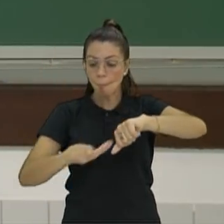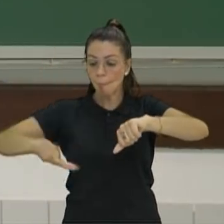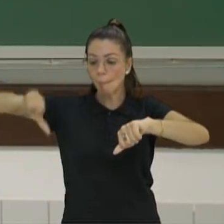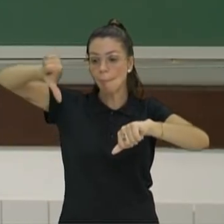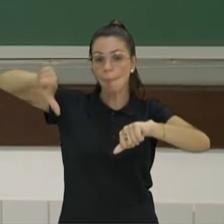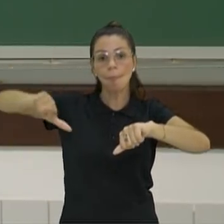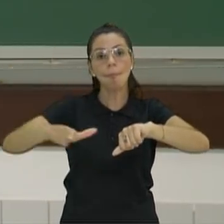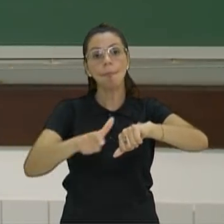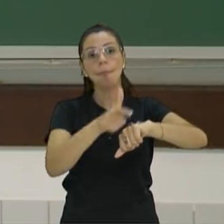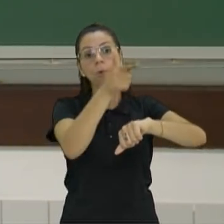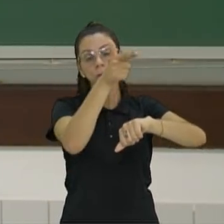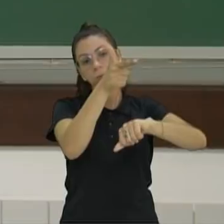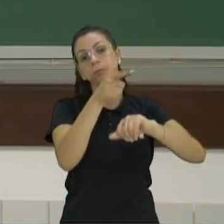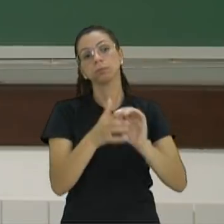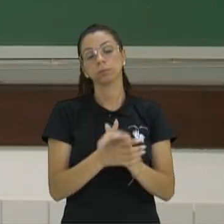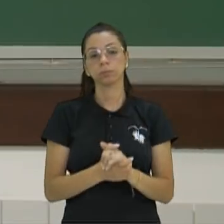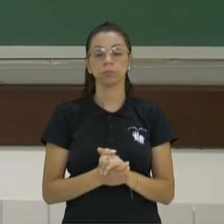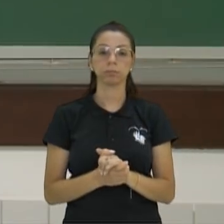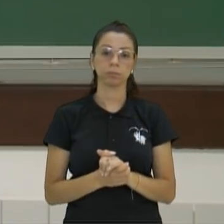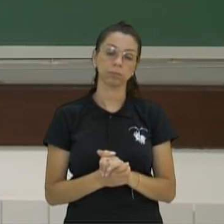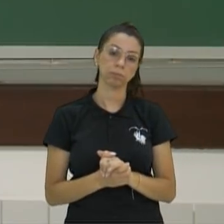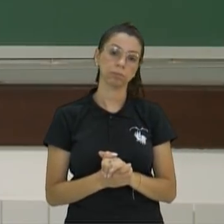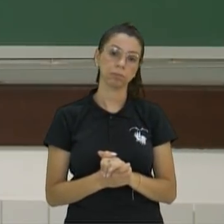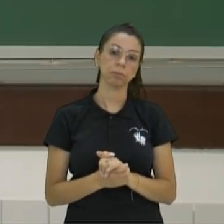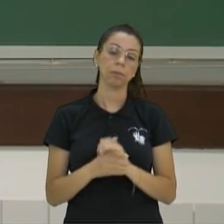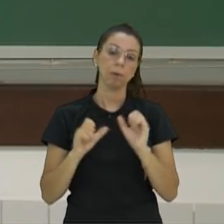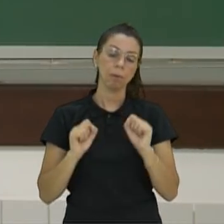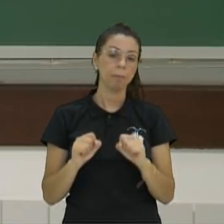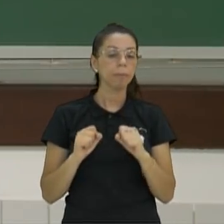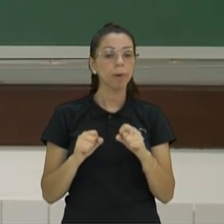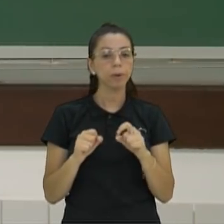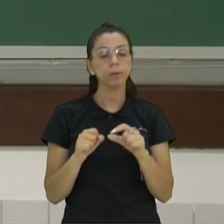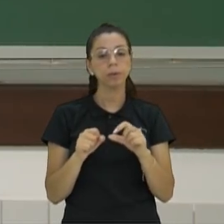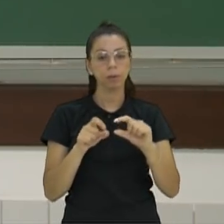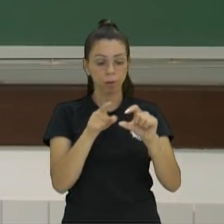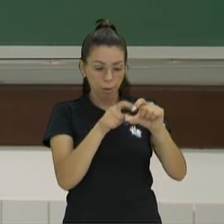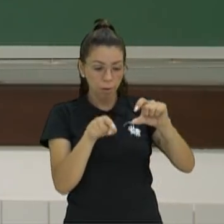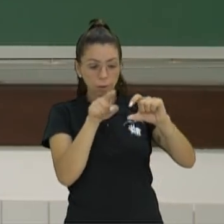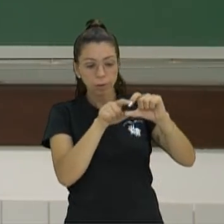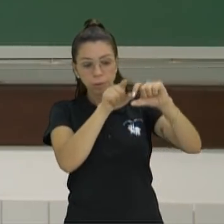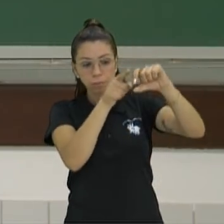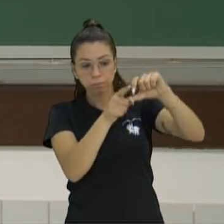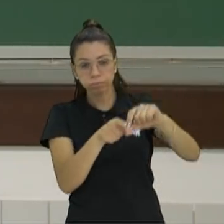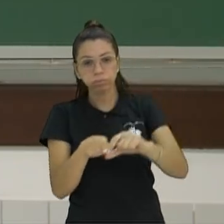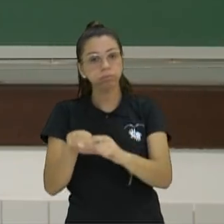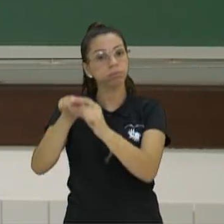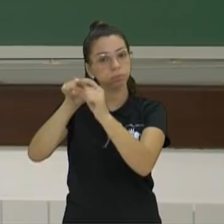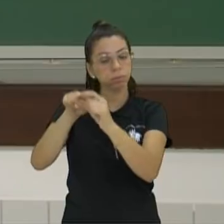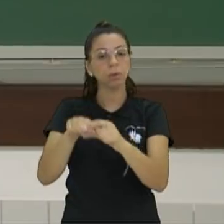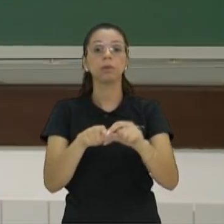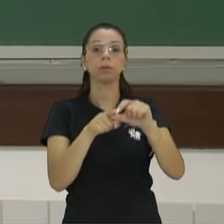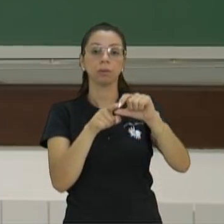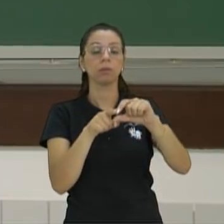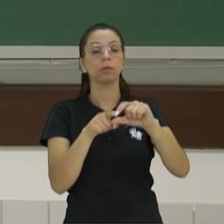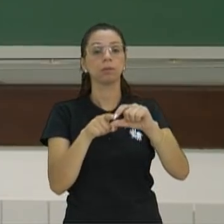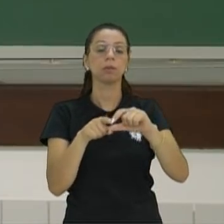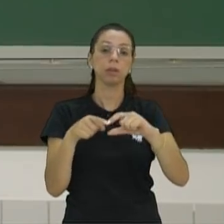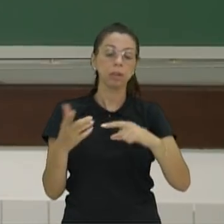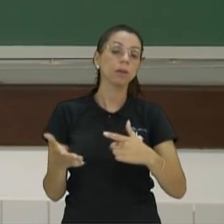possa escorregar, né? Para que a prancha possa, as rodinhas possam deslizar ali naquela pista. Então,